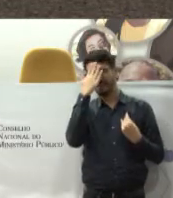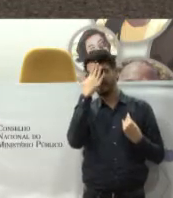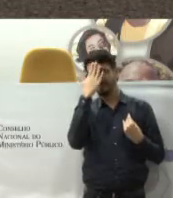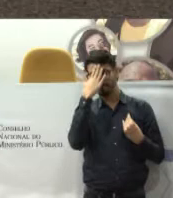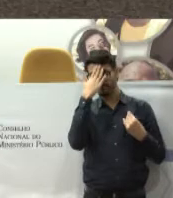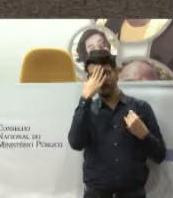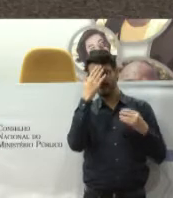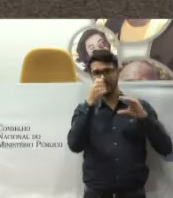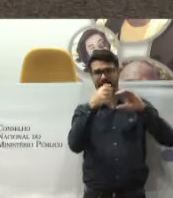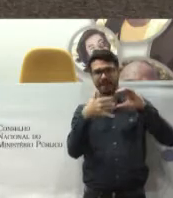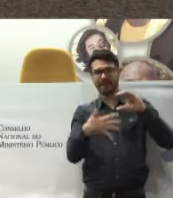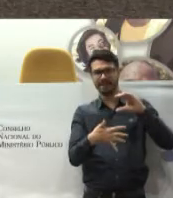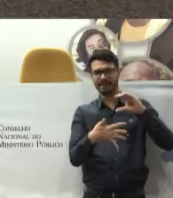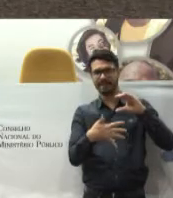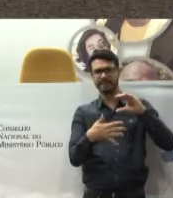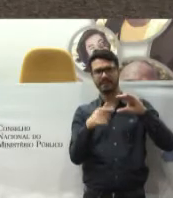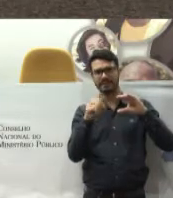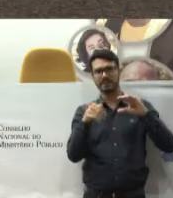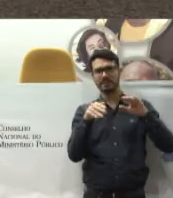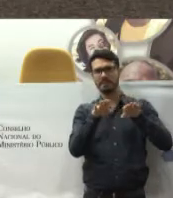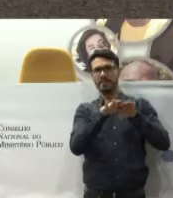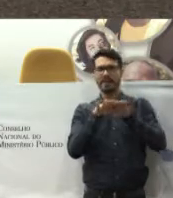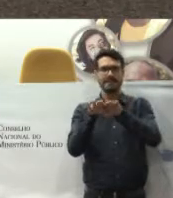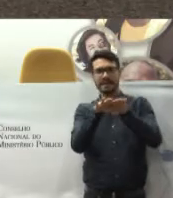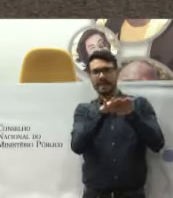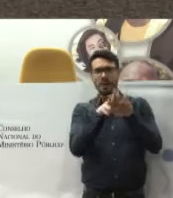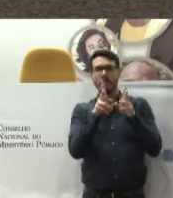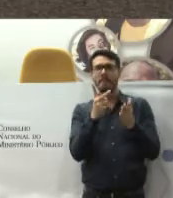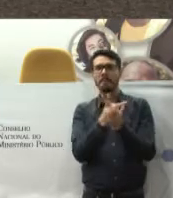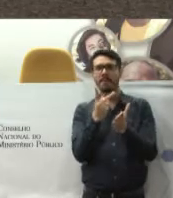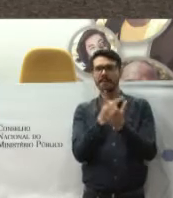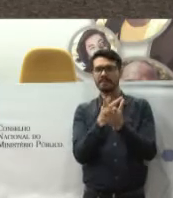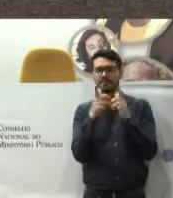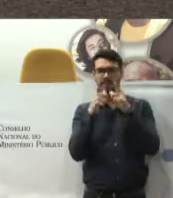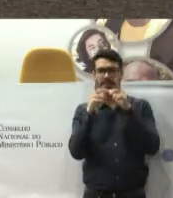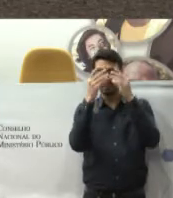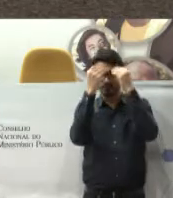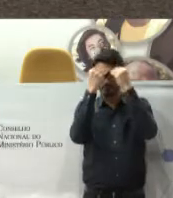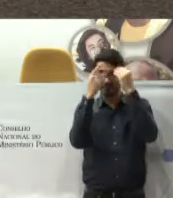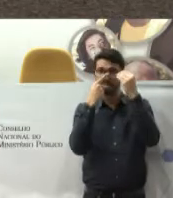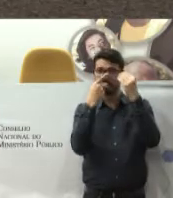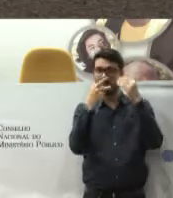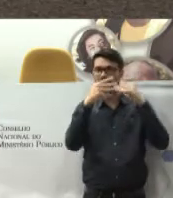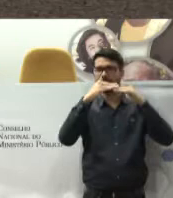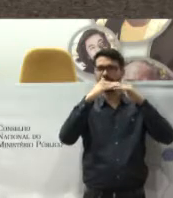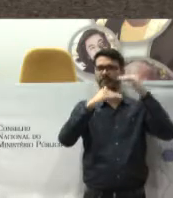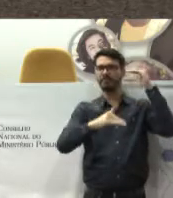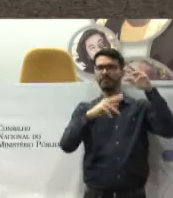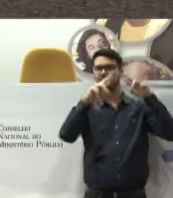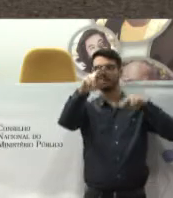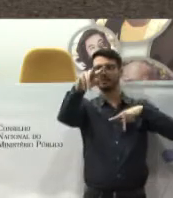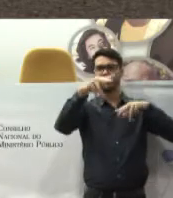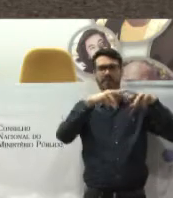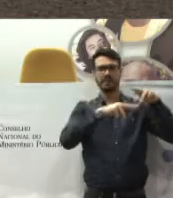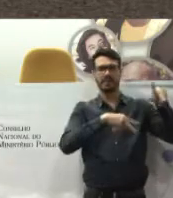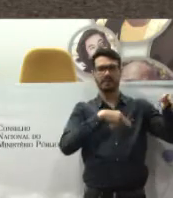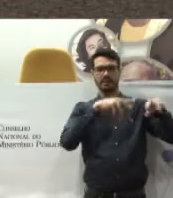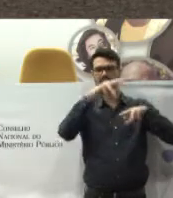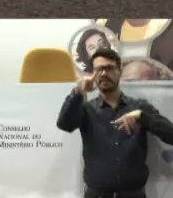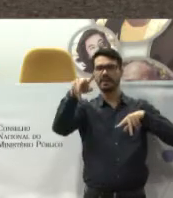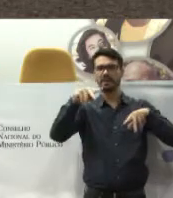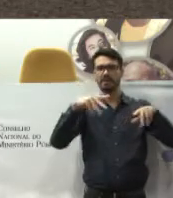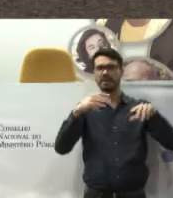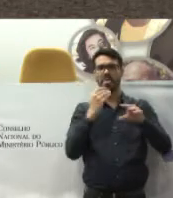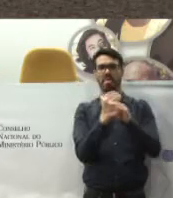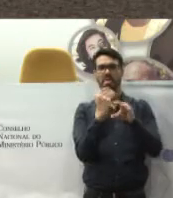base comum de linguagem. Porque senão nós vamos estar falando de coisas diferentes e não vamos conseguir dialogar. A